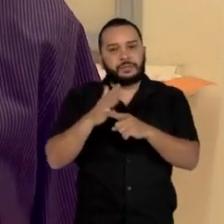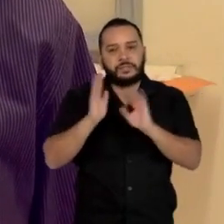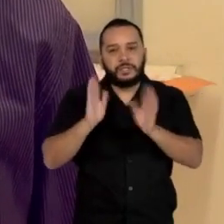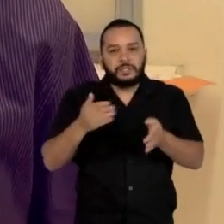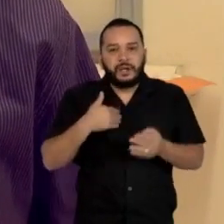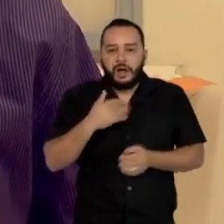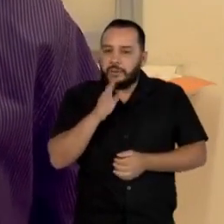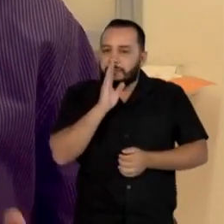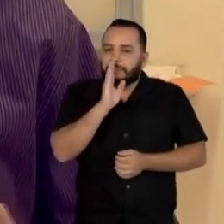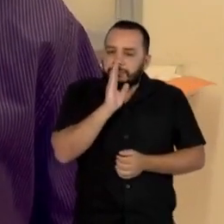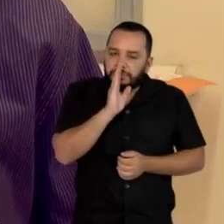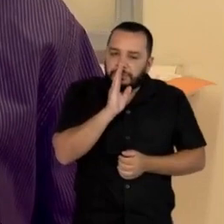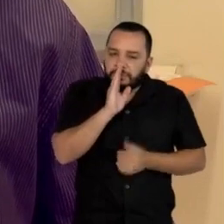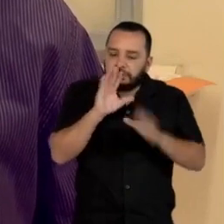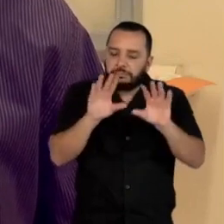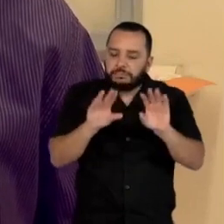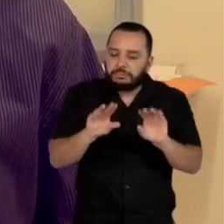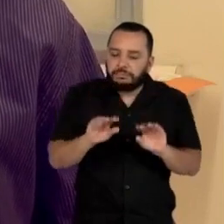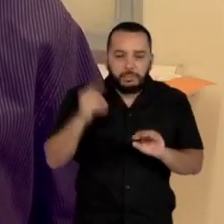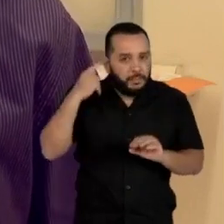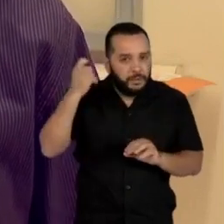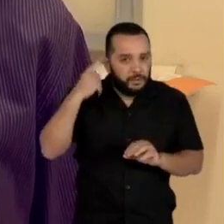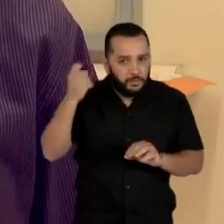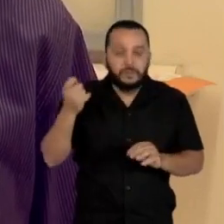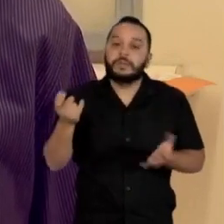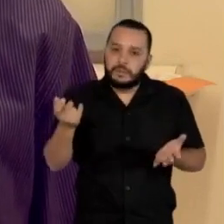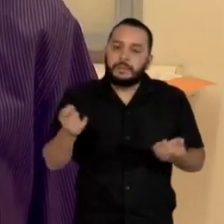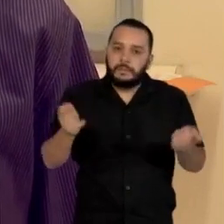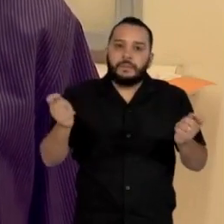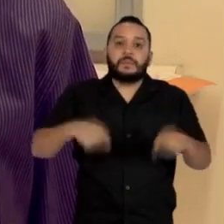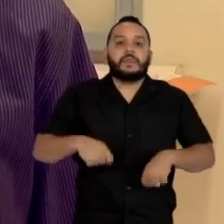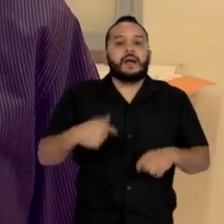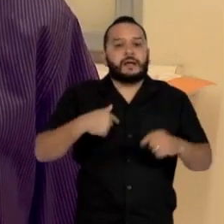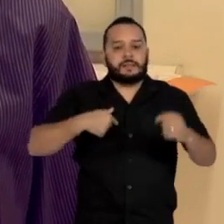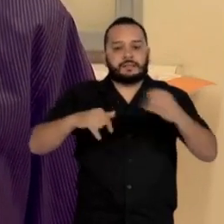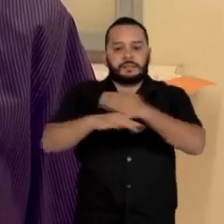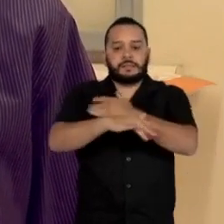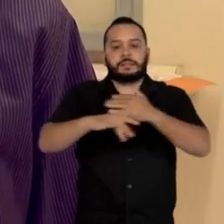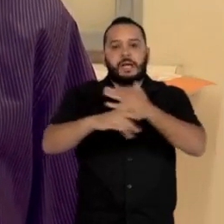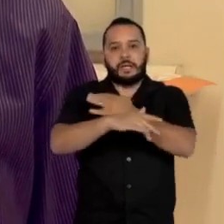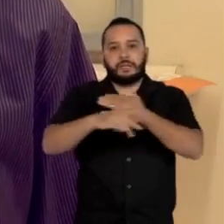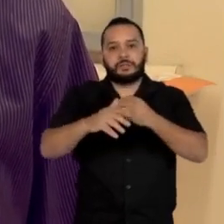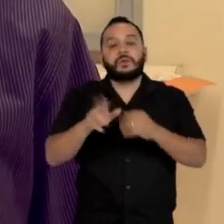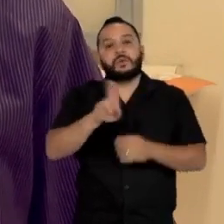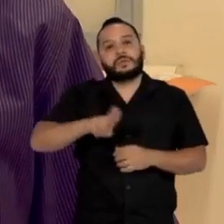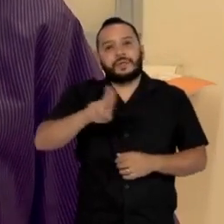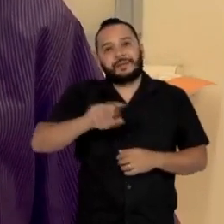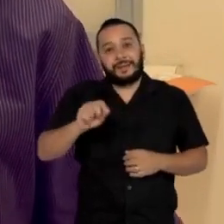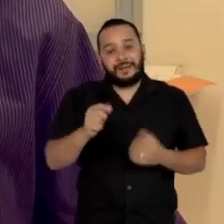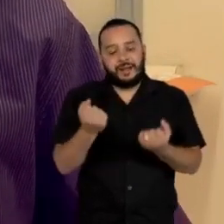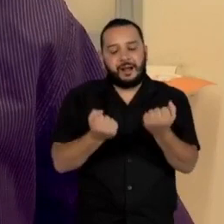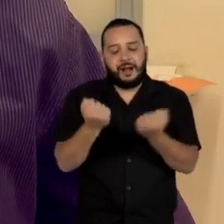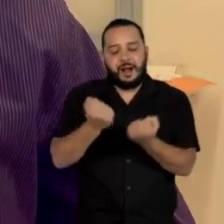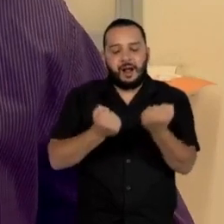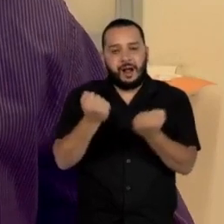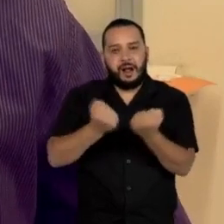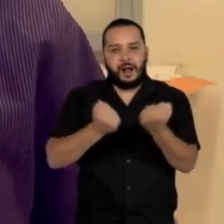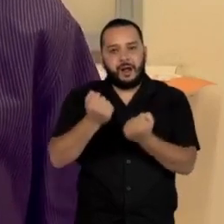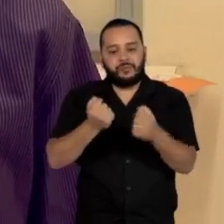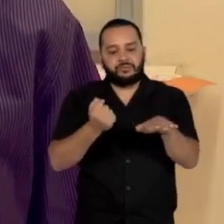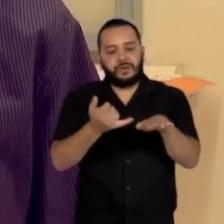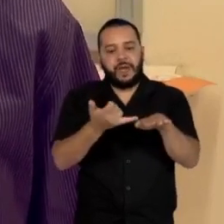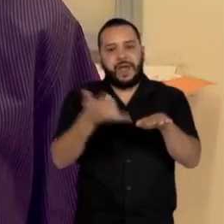cidades hoje, que vai ser a médio a longo prazo, utilização de veículos elétricos. Eles têm